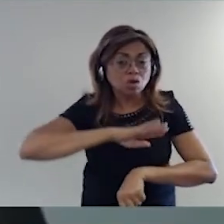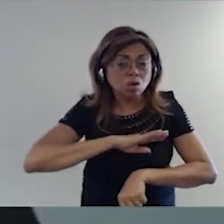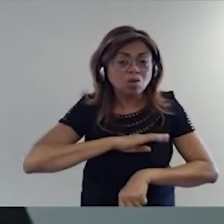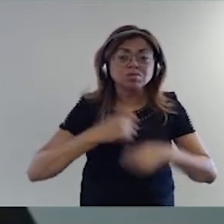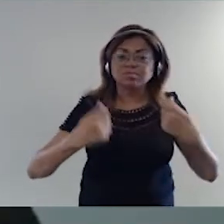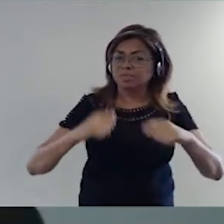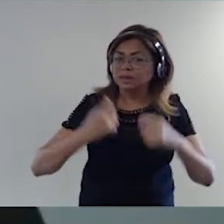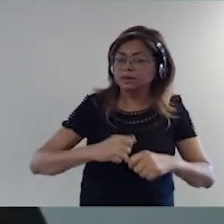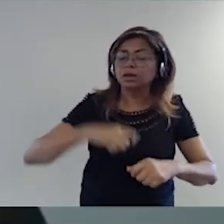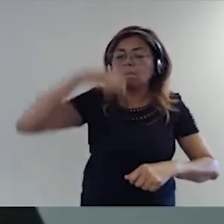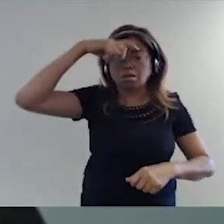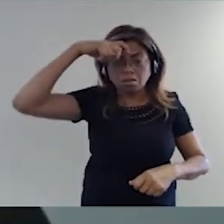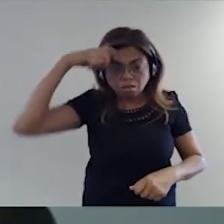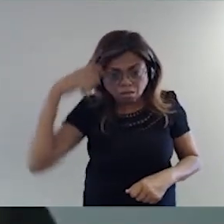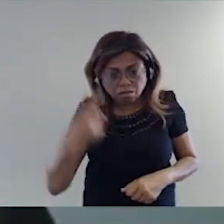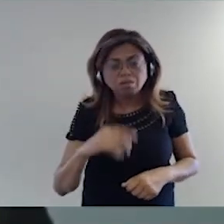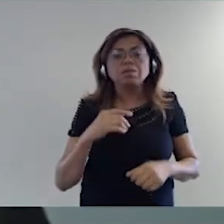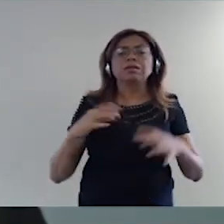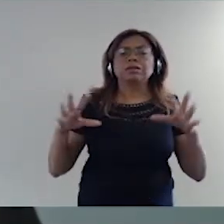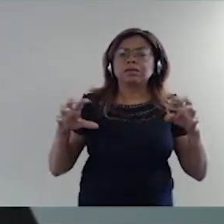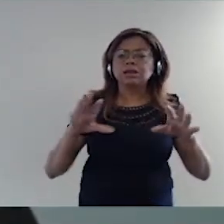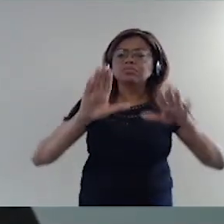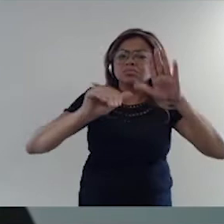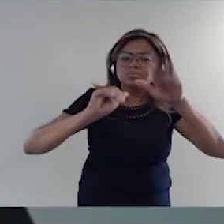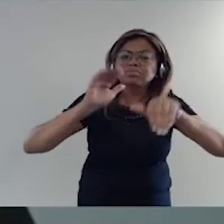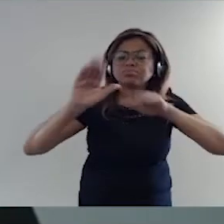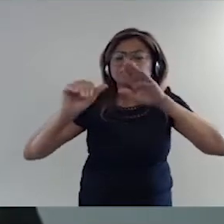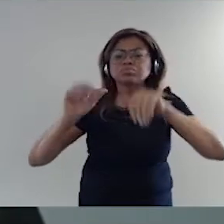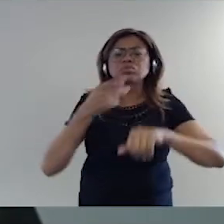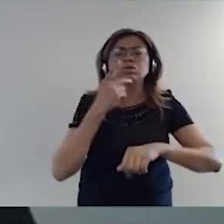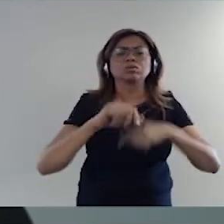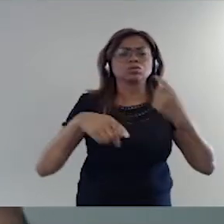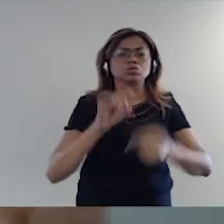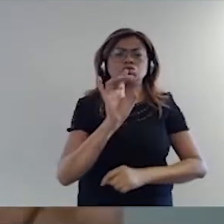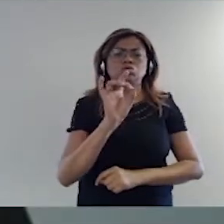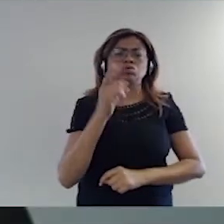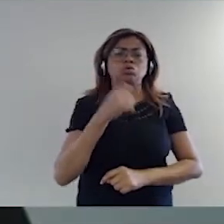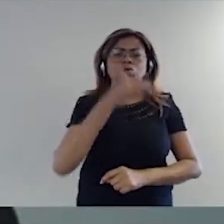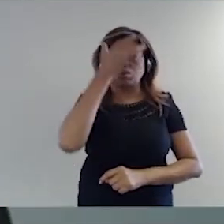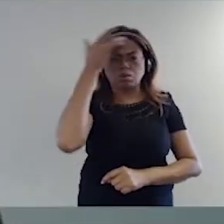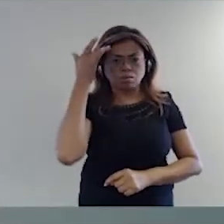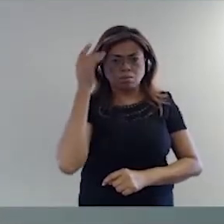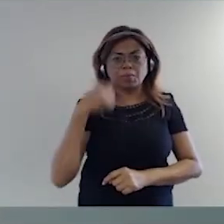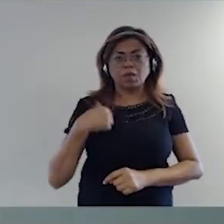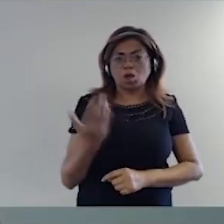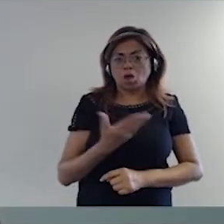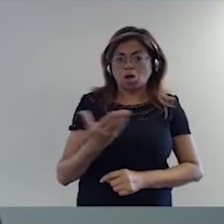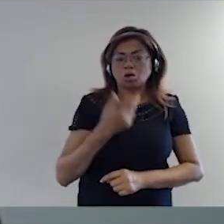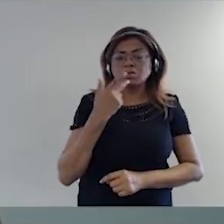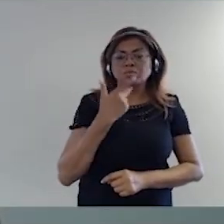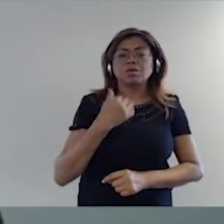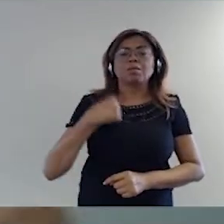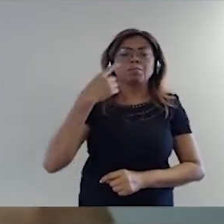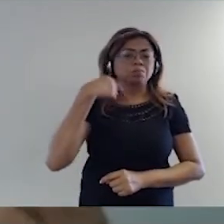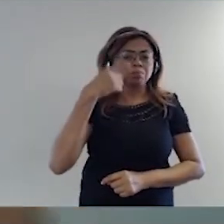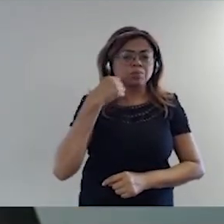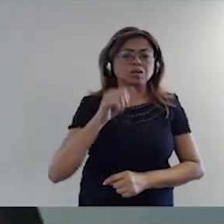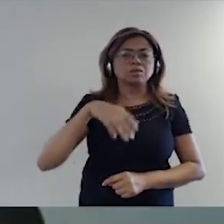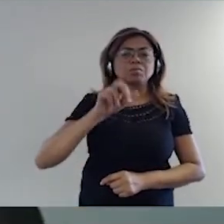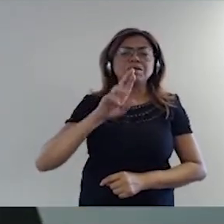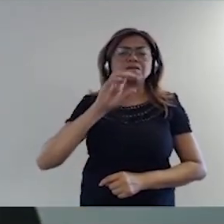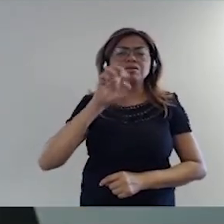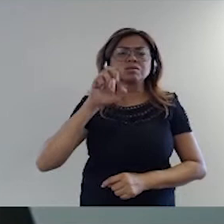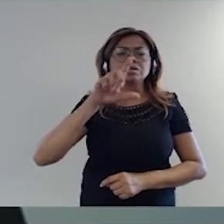redobrar, mobilizar, tentar sensibilizar, não apenas, aí temos aqui hoje a presença do nosso deputado federal, Marcelo Ramos, para